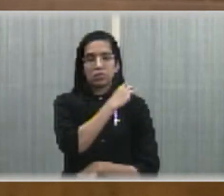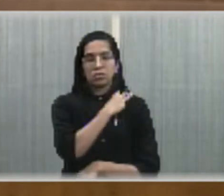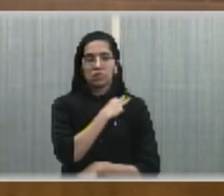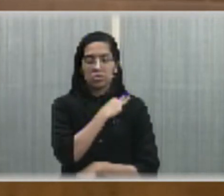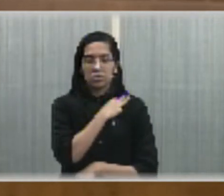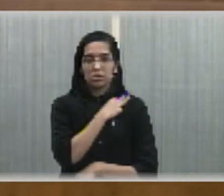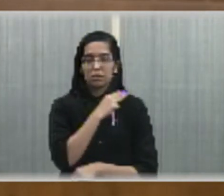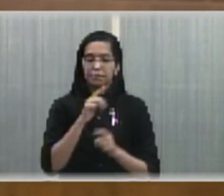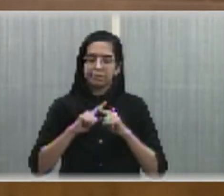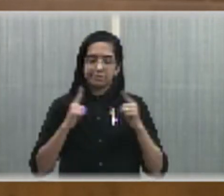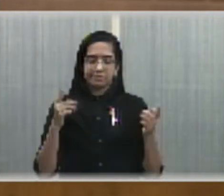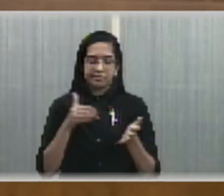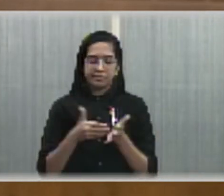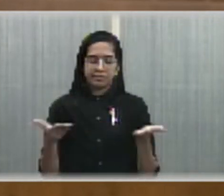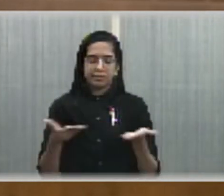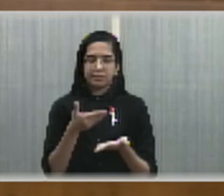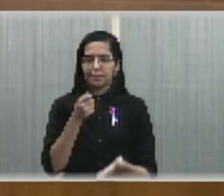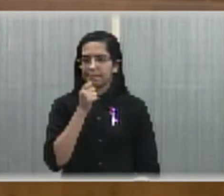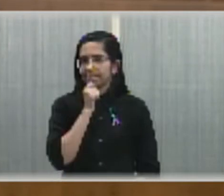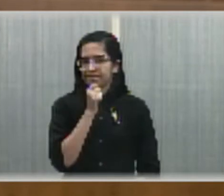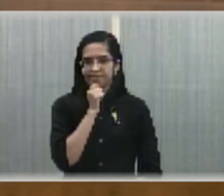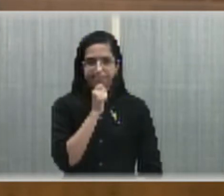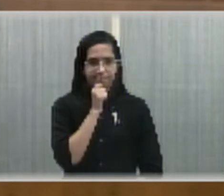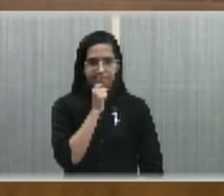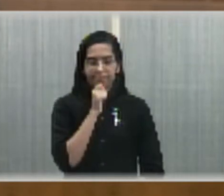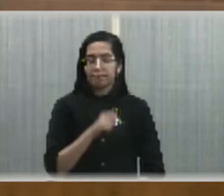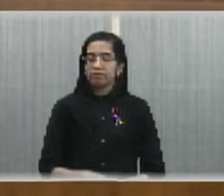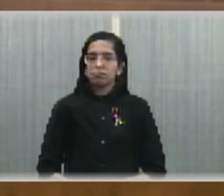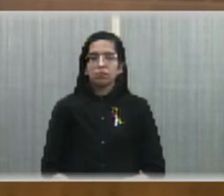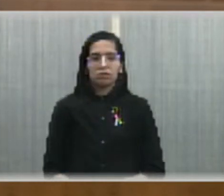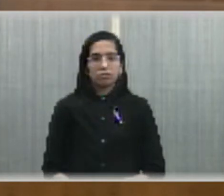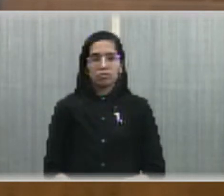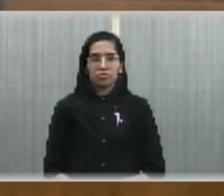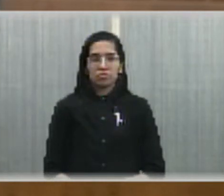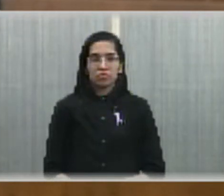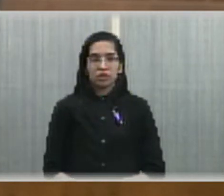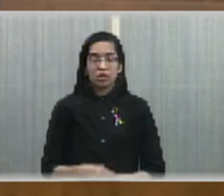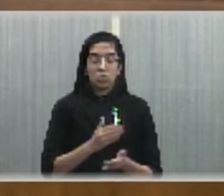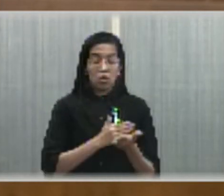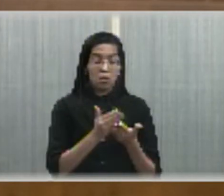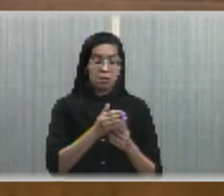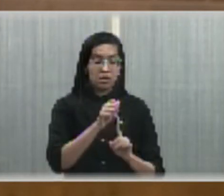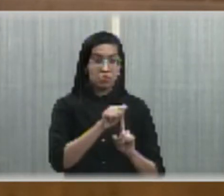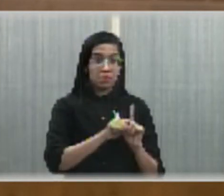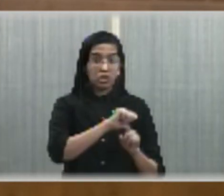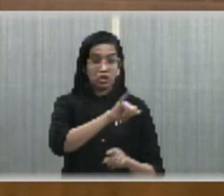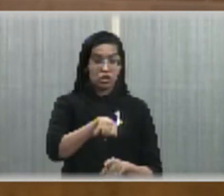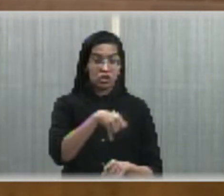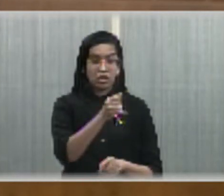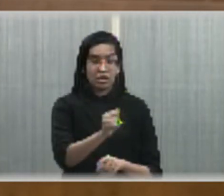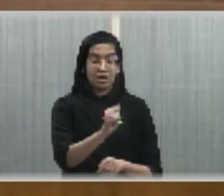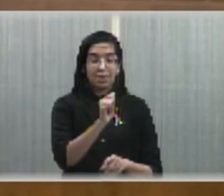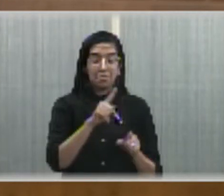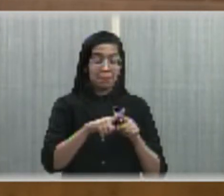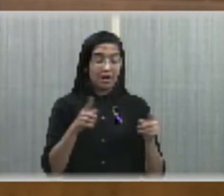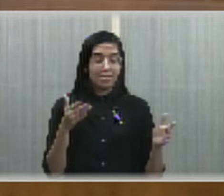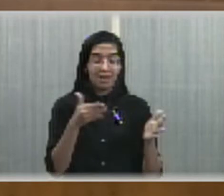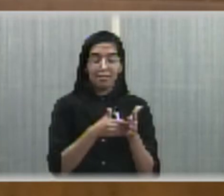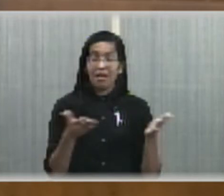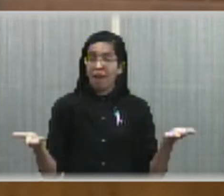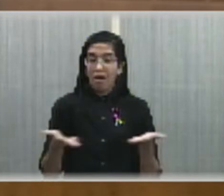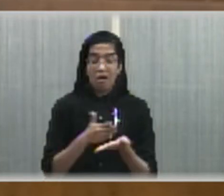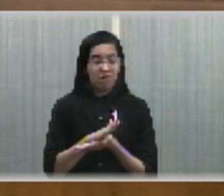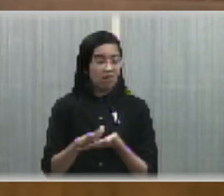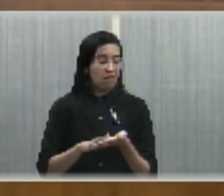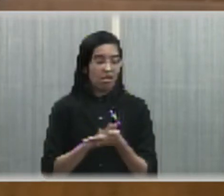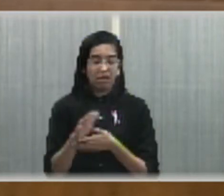está inacabada. Em janeiro, senhor presidente, foi dada essa ordem de serviço. E até hoje, essa empresa nunca chegou